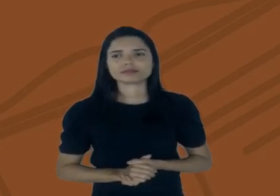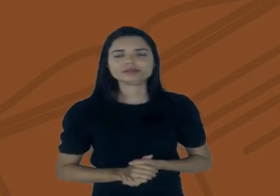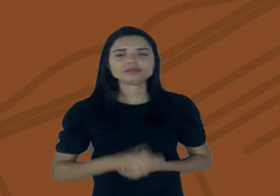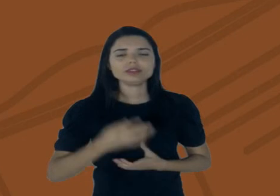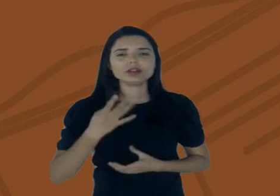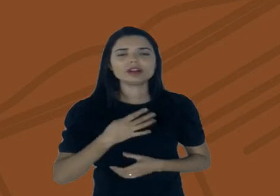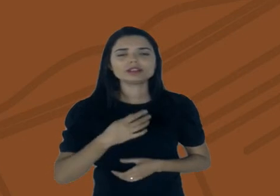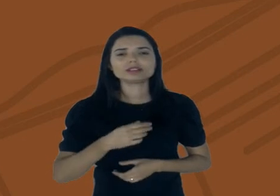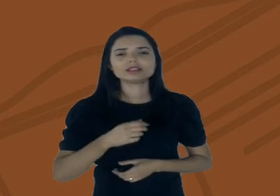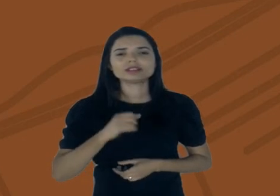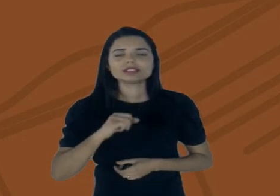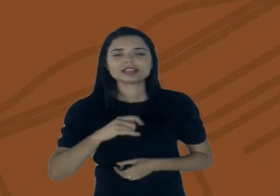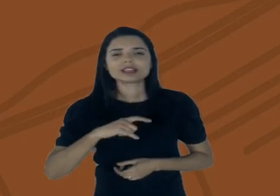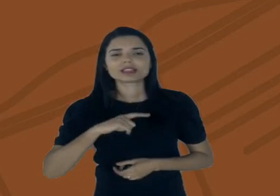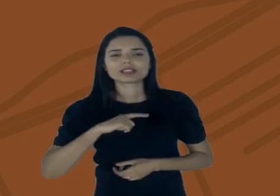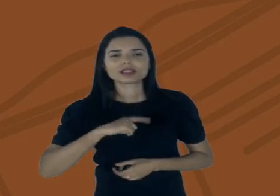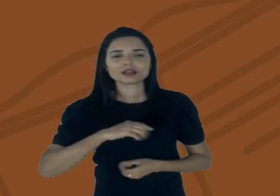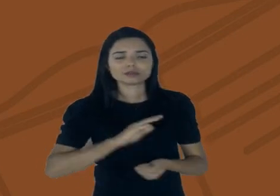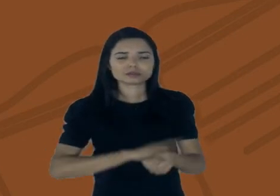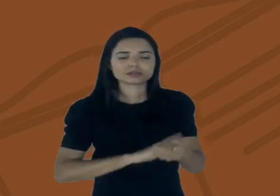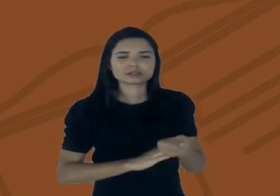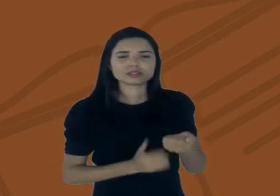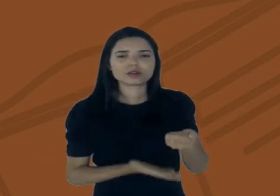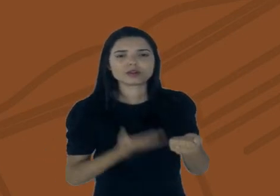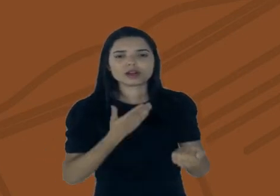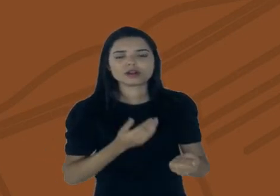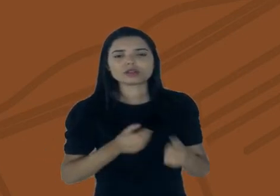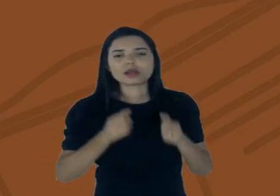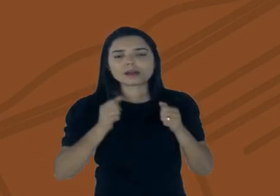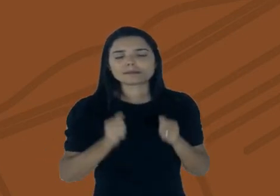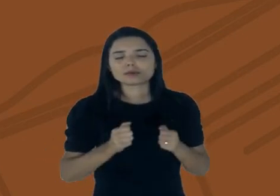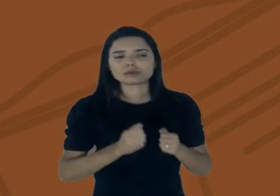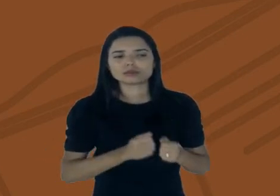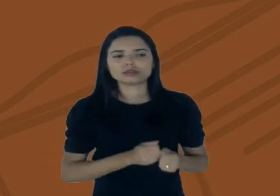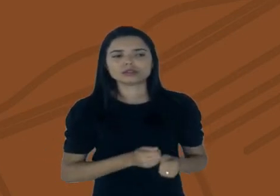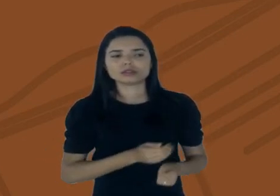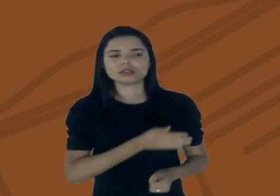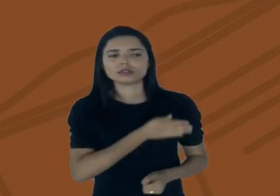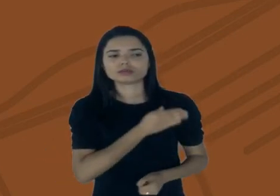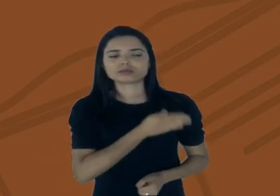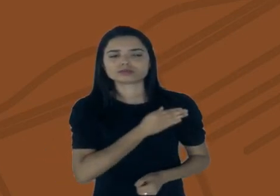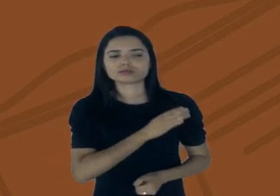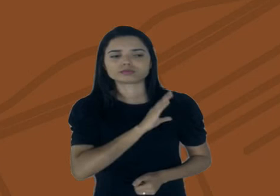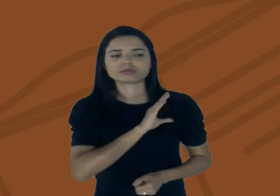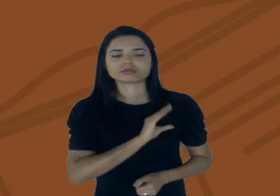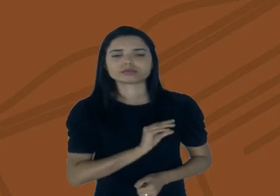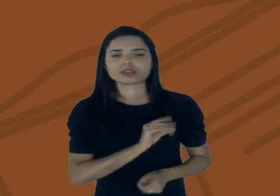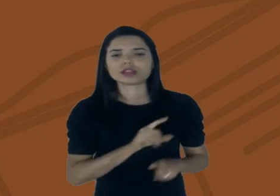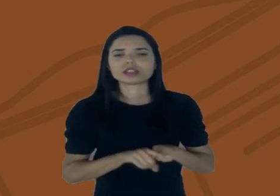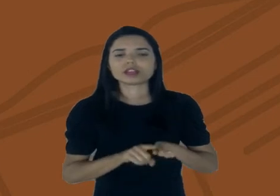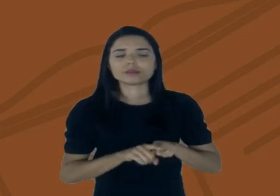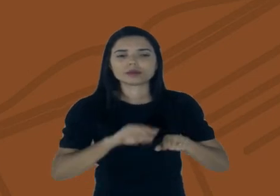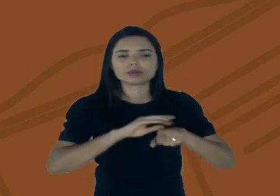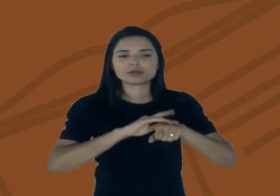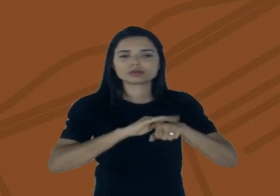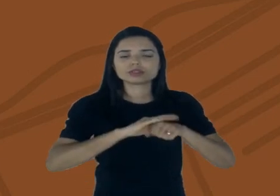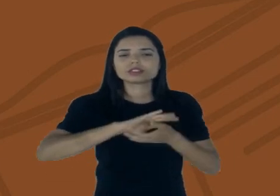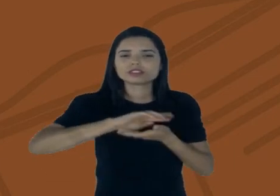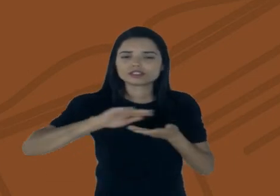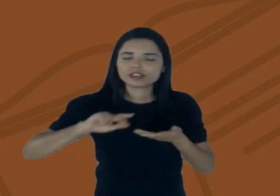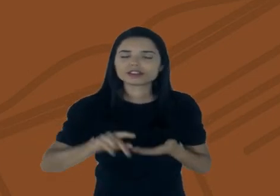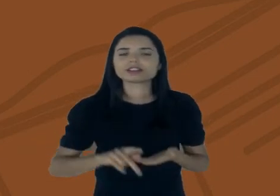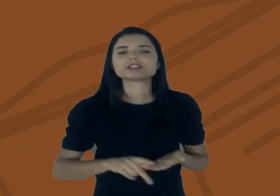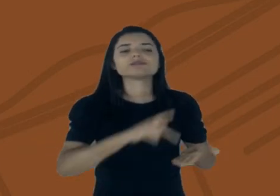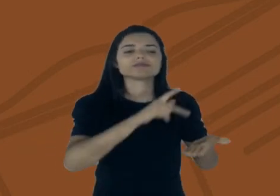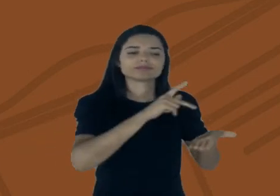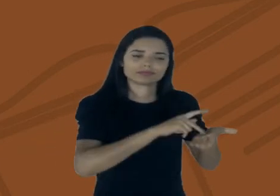Quem tem pressão alta corre risco de infarto e outras doenças. Verdade, nós falamos disso também anteriormente,